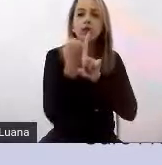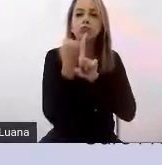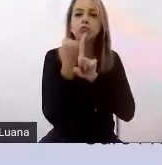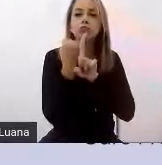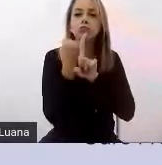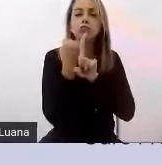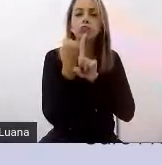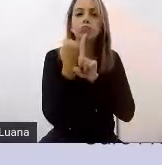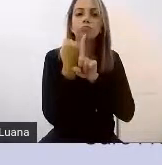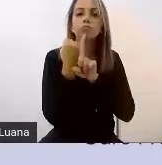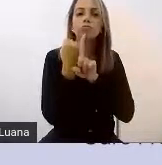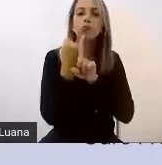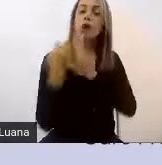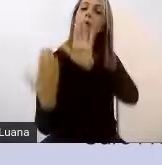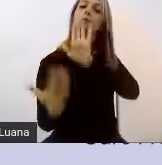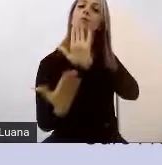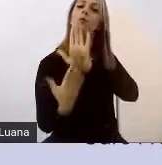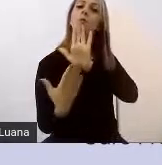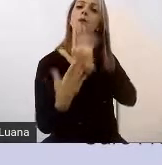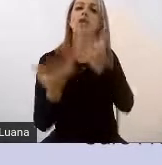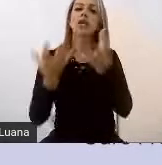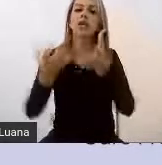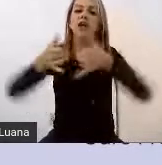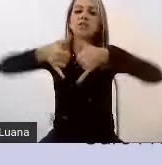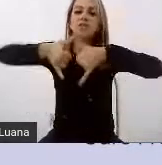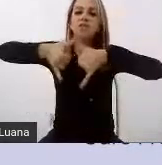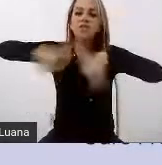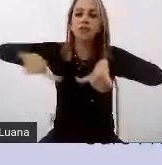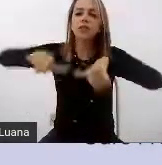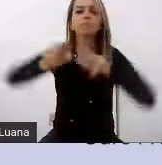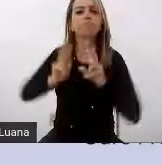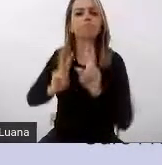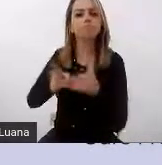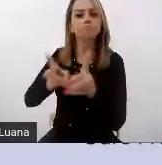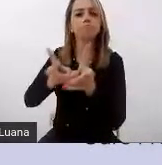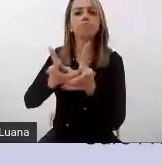pretende se tornar fixa e perdurar no tempo. Pode passar, por favor.